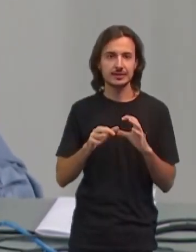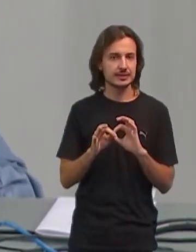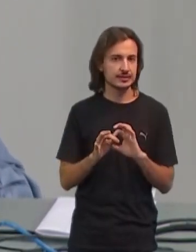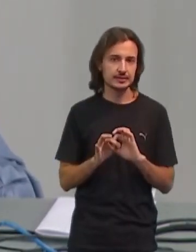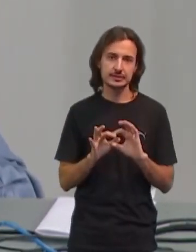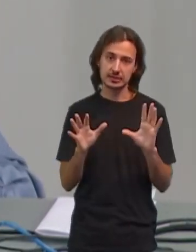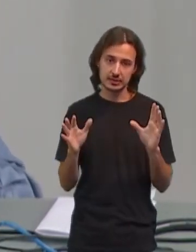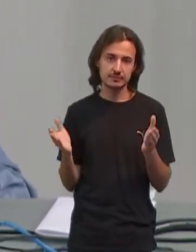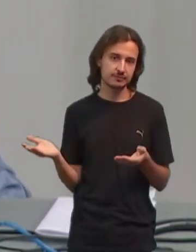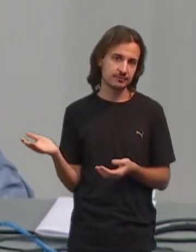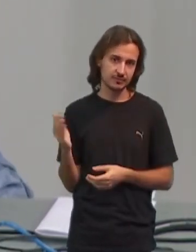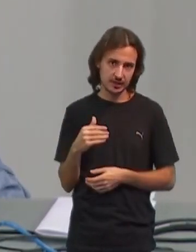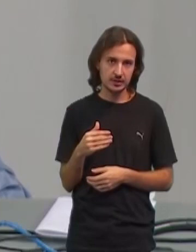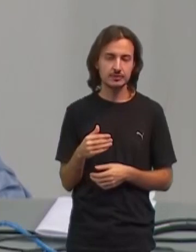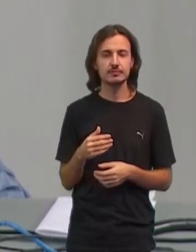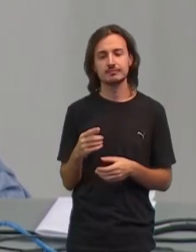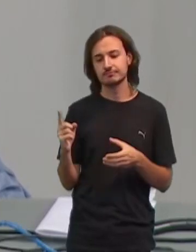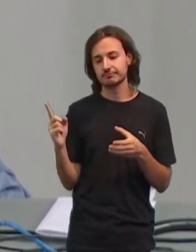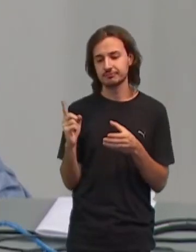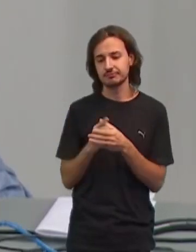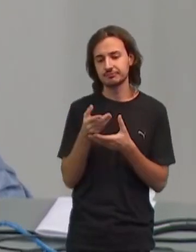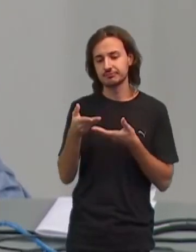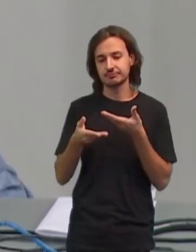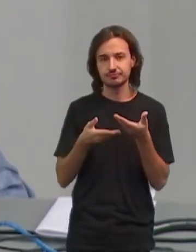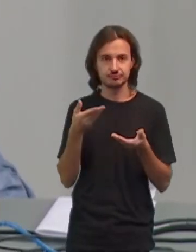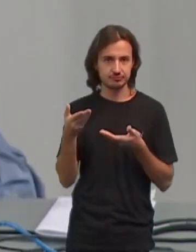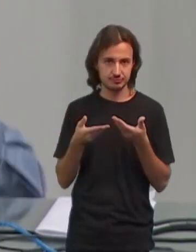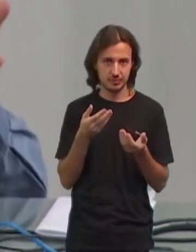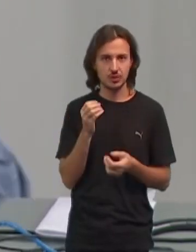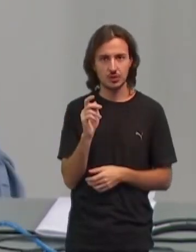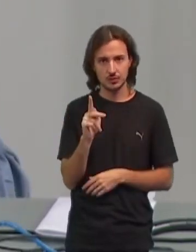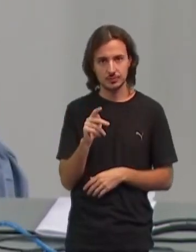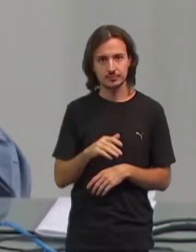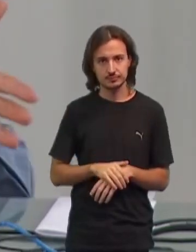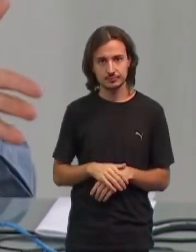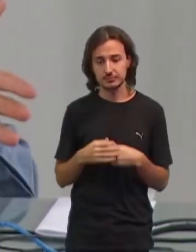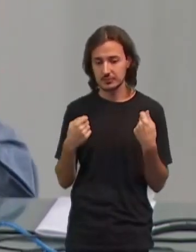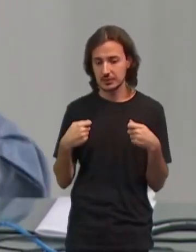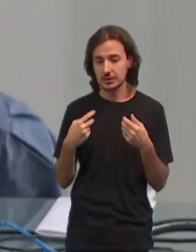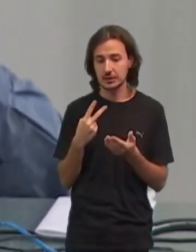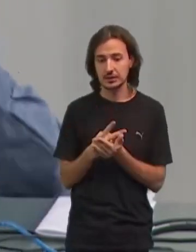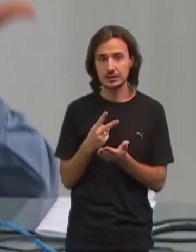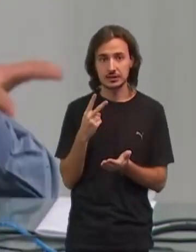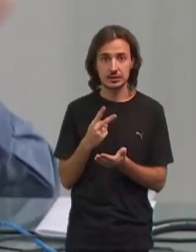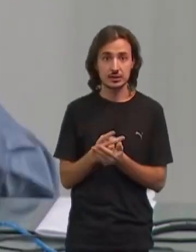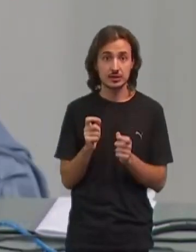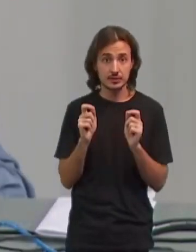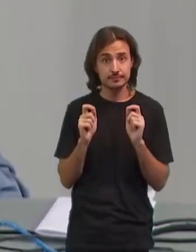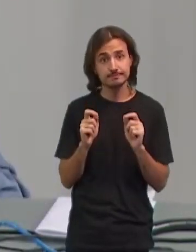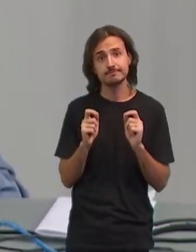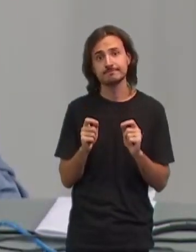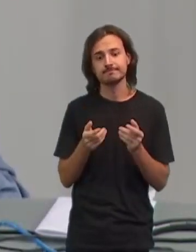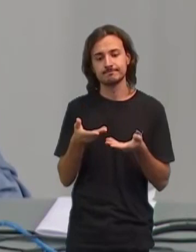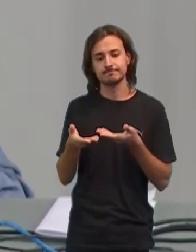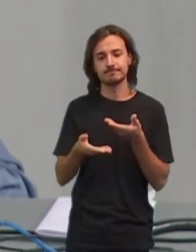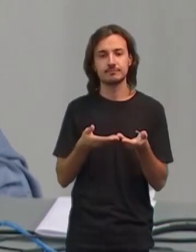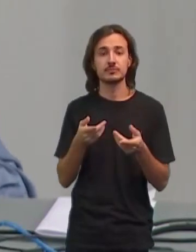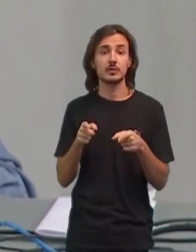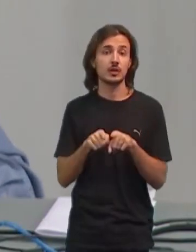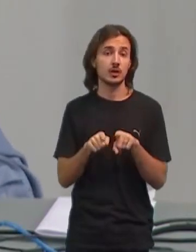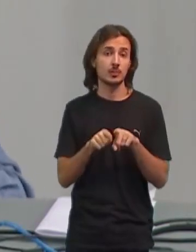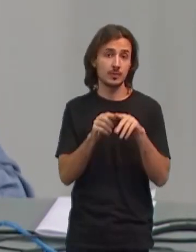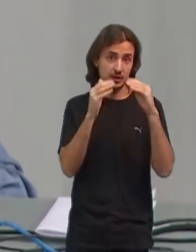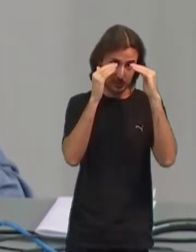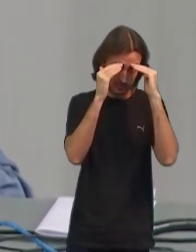permitido, a gente precisa também dar essa observação para que a gente possa sempre ter os cuidados necessários, mantendo sempre aquilo que é o papel do vereador,